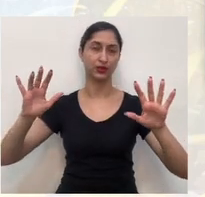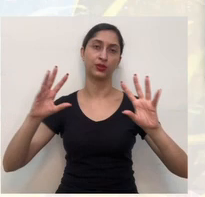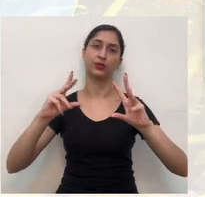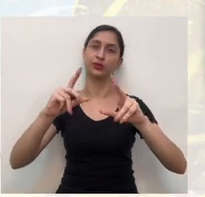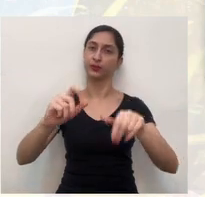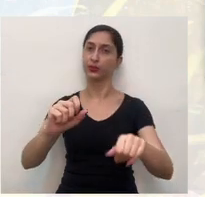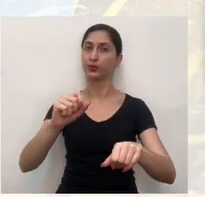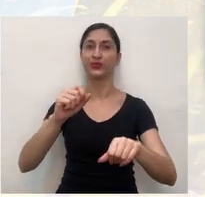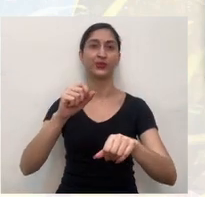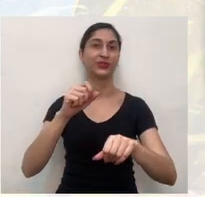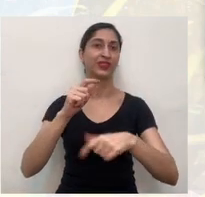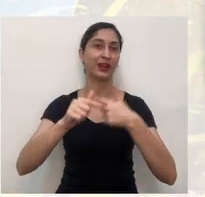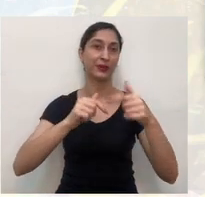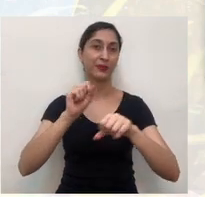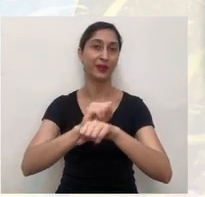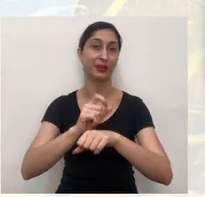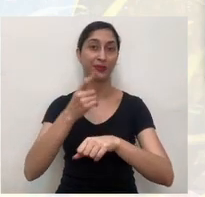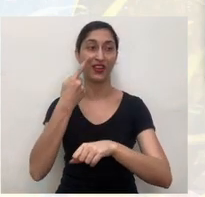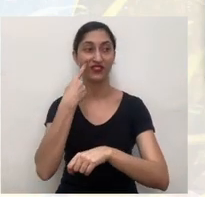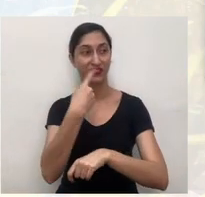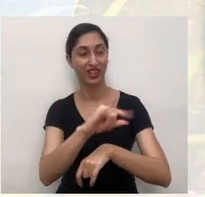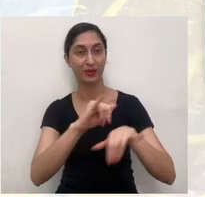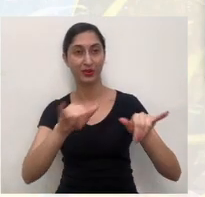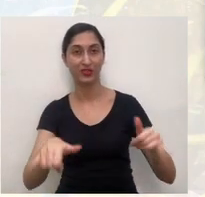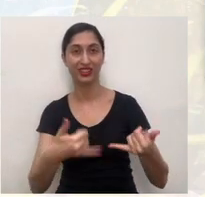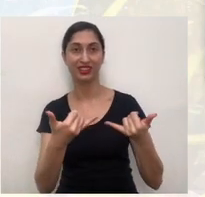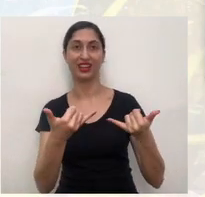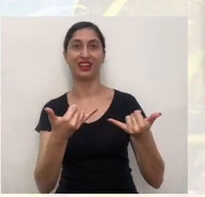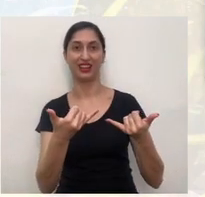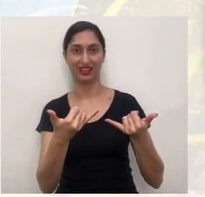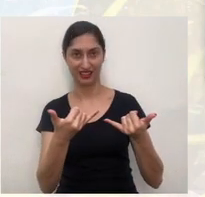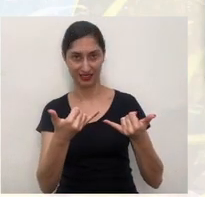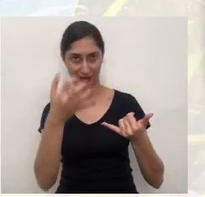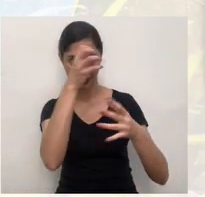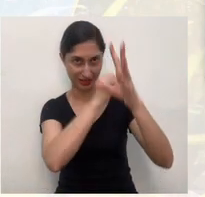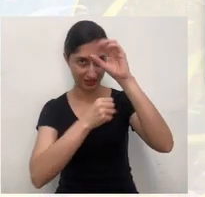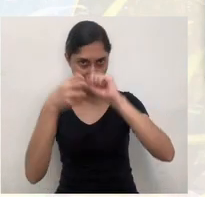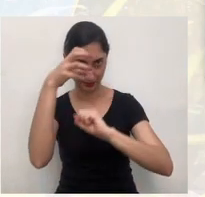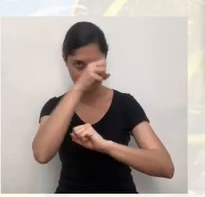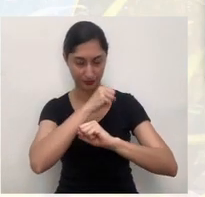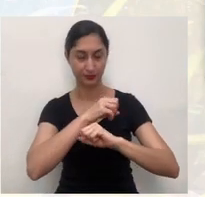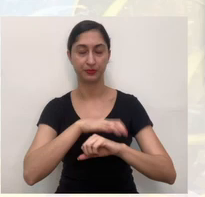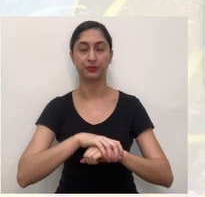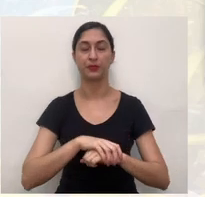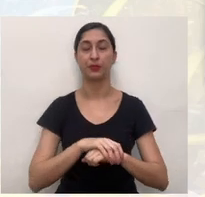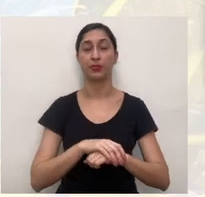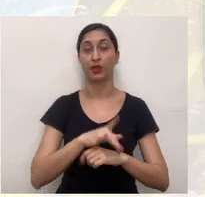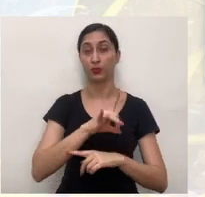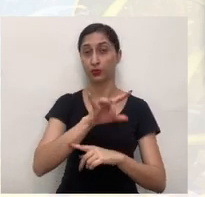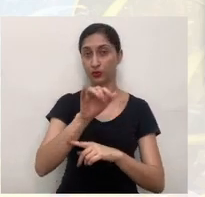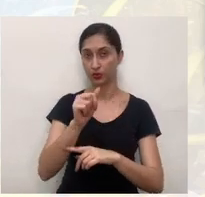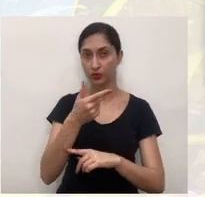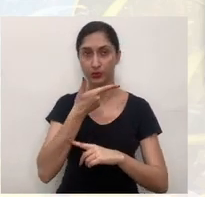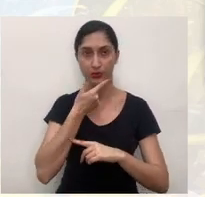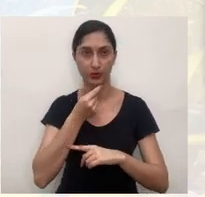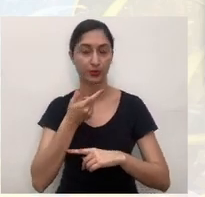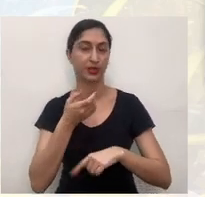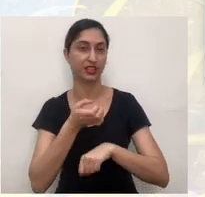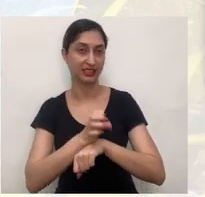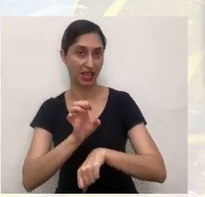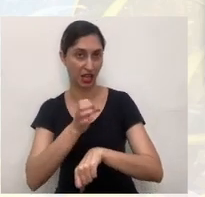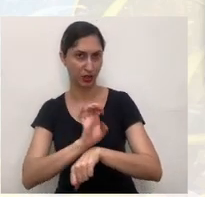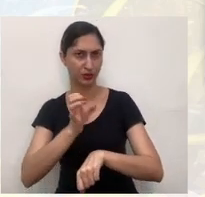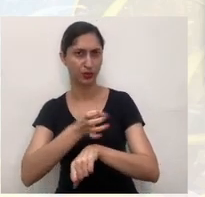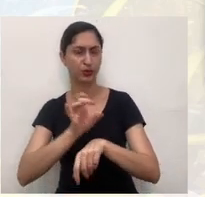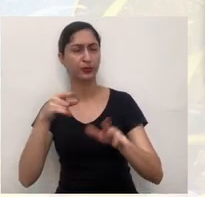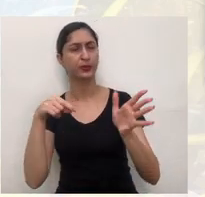mundo parava de trabalhar e ia para lá para aproveitar a lição. Numa dessas vezes, um estagiário perguntou para ele assim: